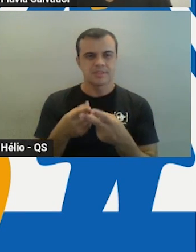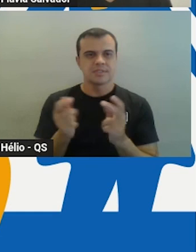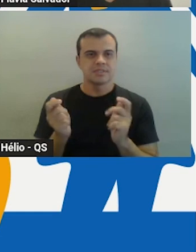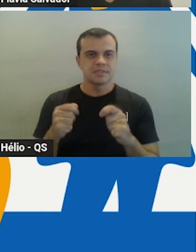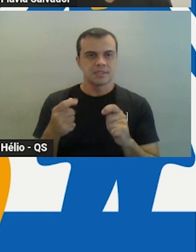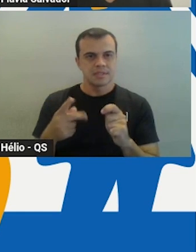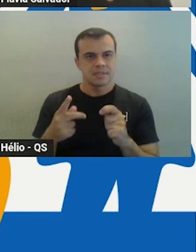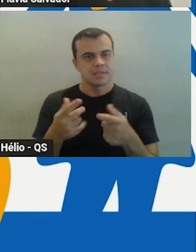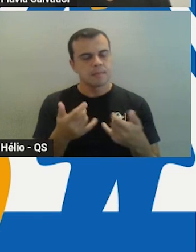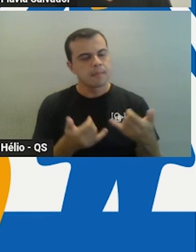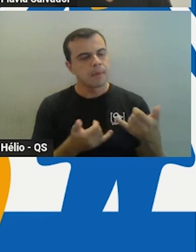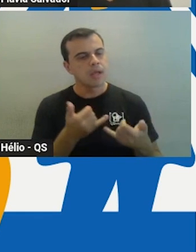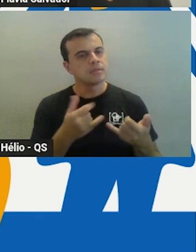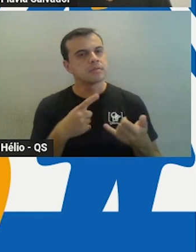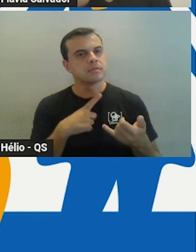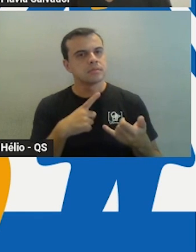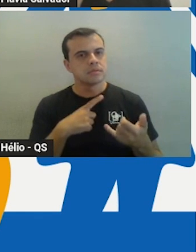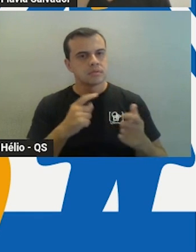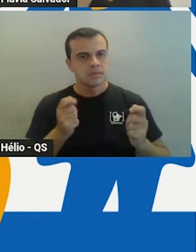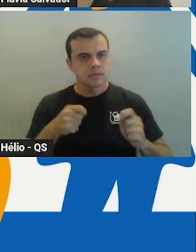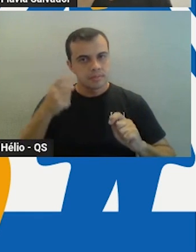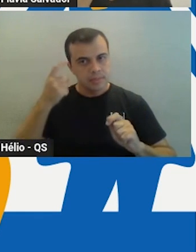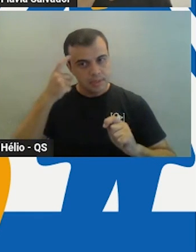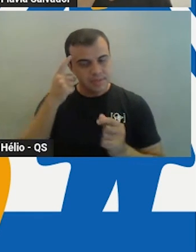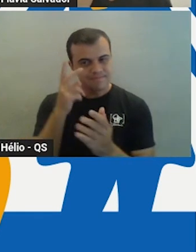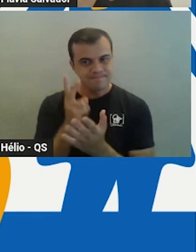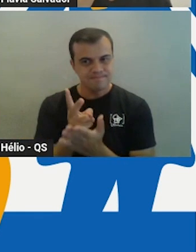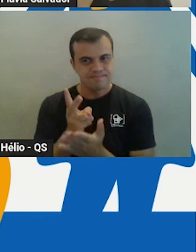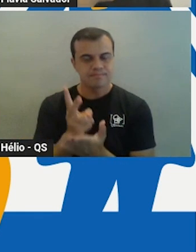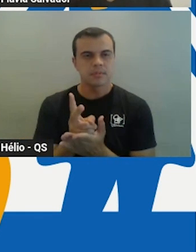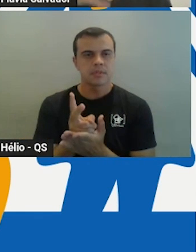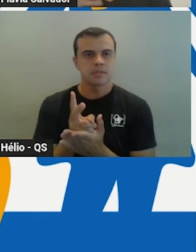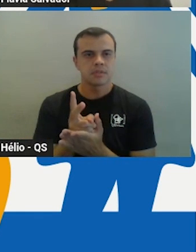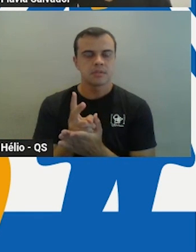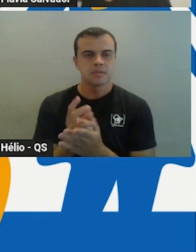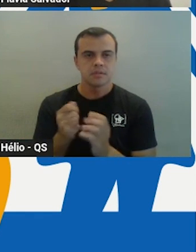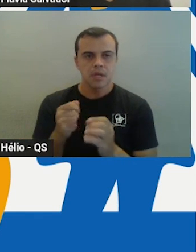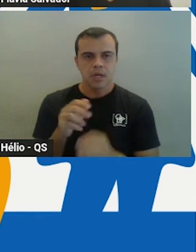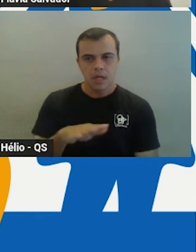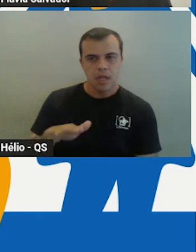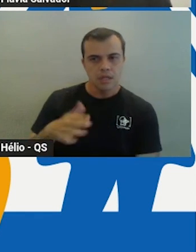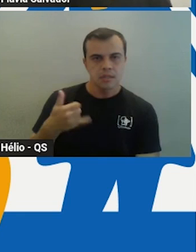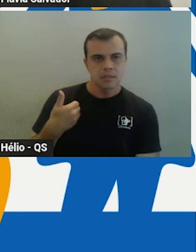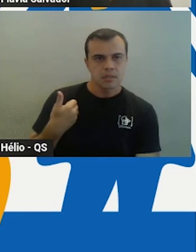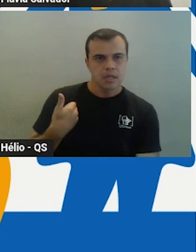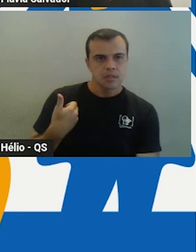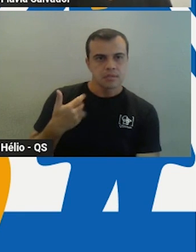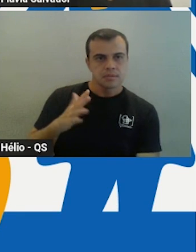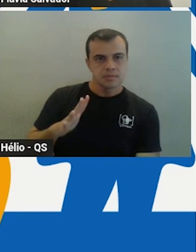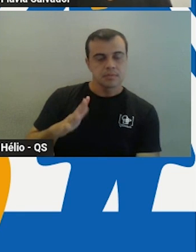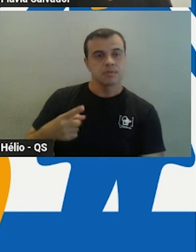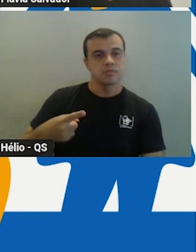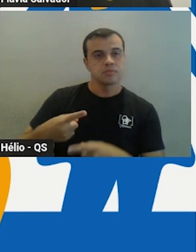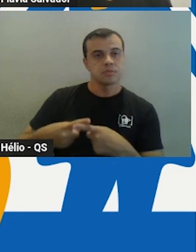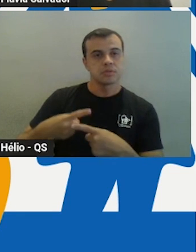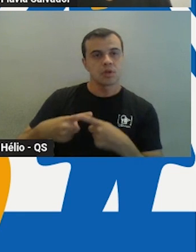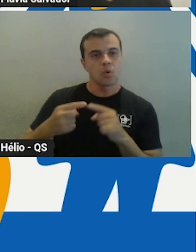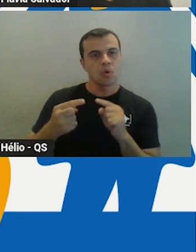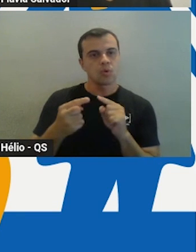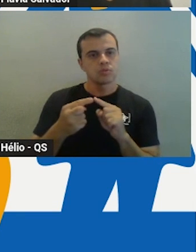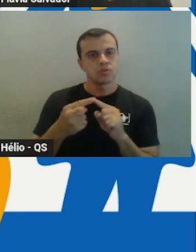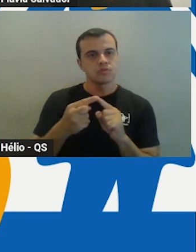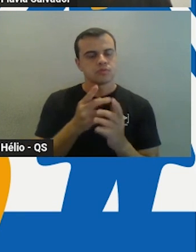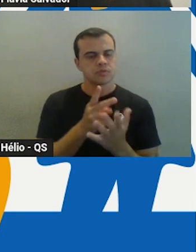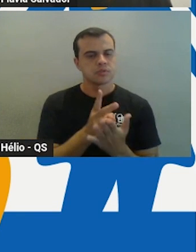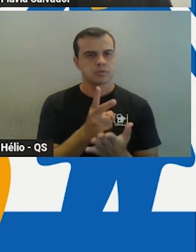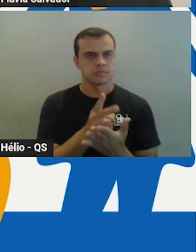essas brincadeiras realmente foram pensadas para crianças menores, mas justamente objetivando